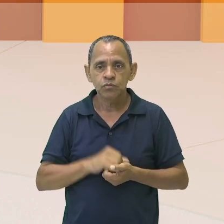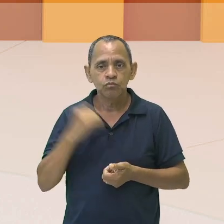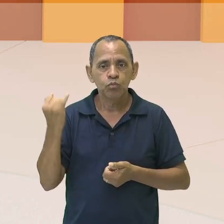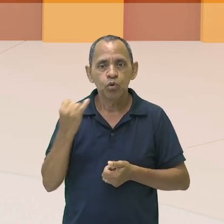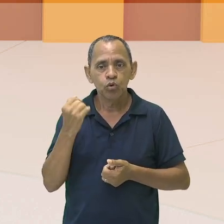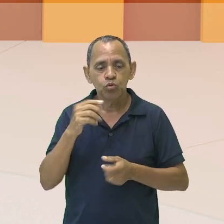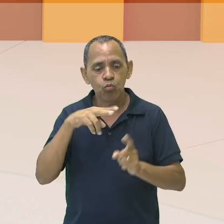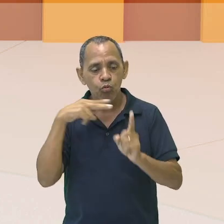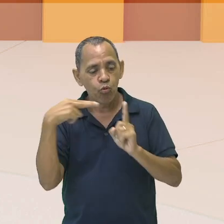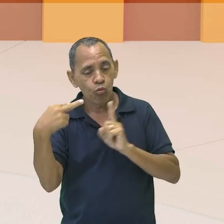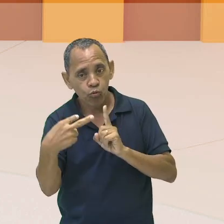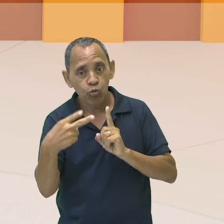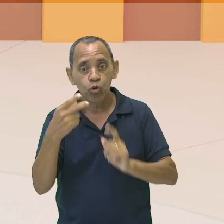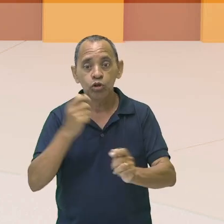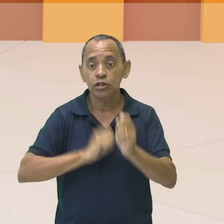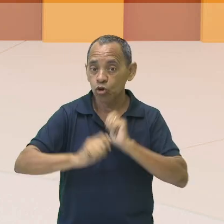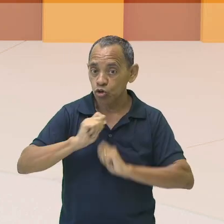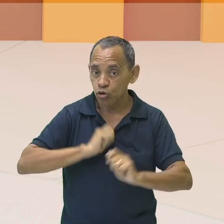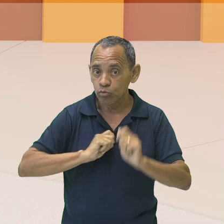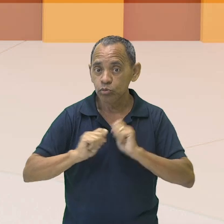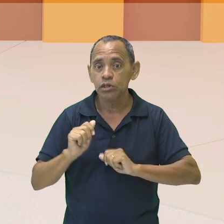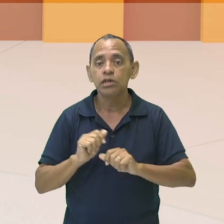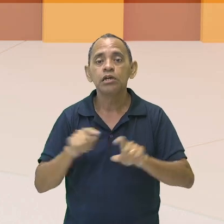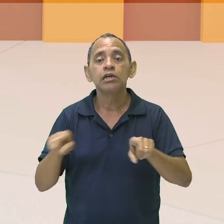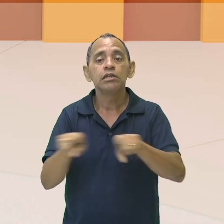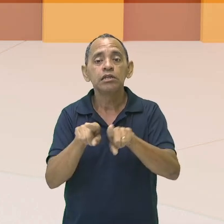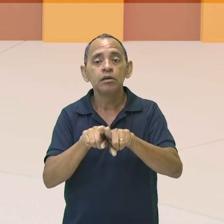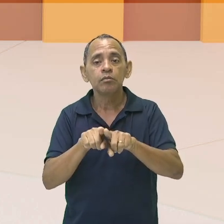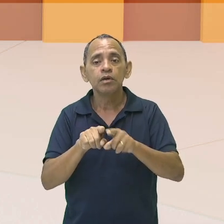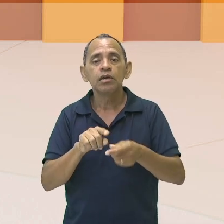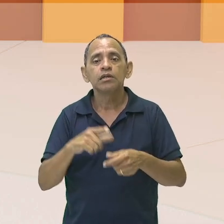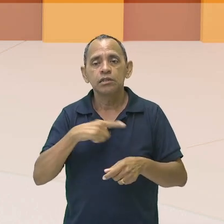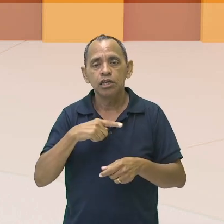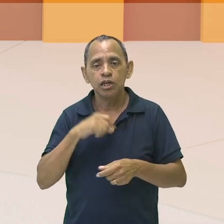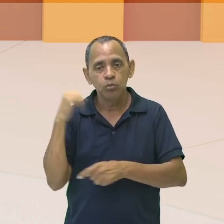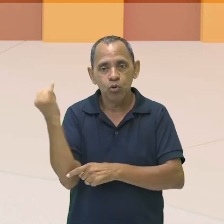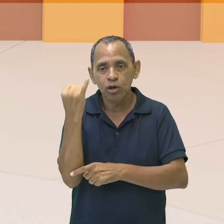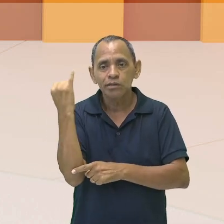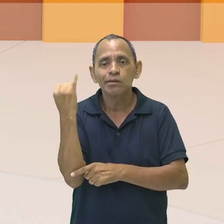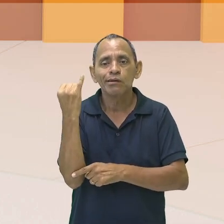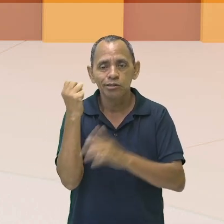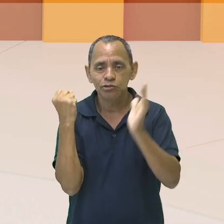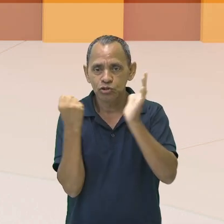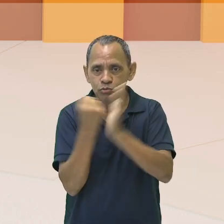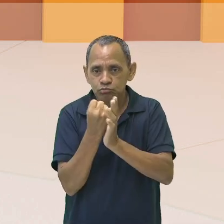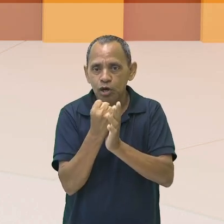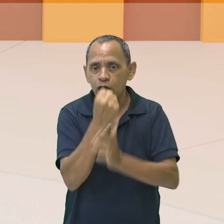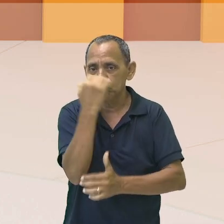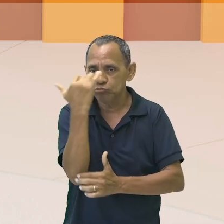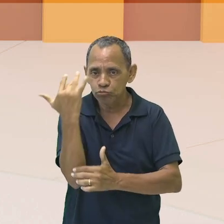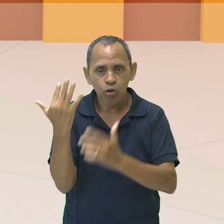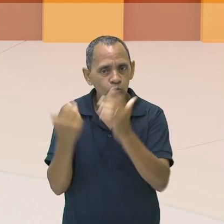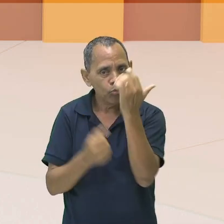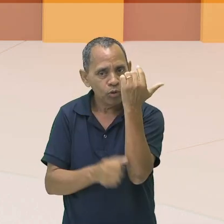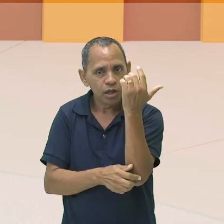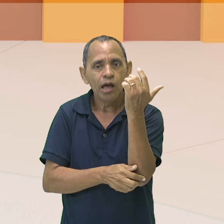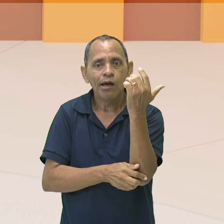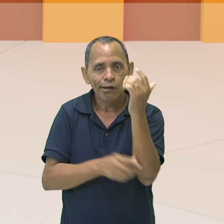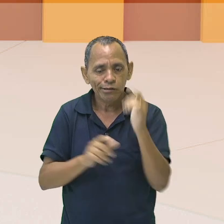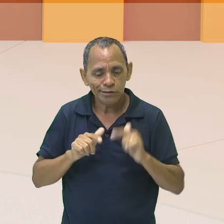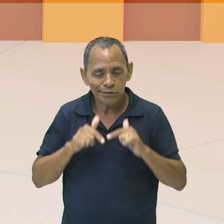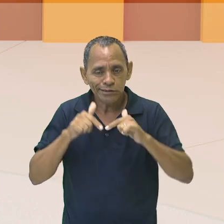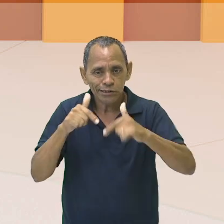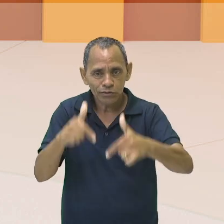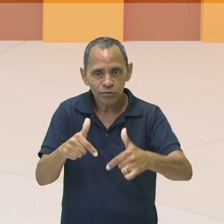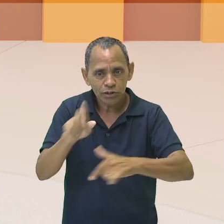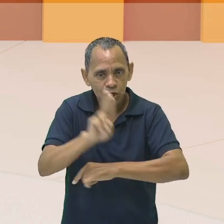vista econômico, ele obviamente traz ali também a importância ambiental, os impactos ambientais dessas atividades nos ecossistemas de